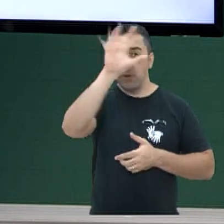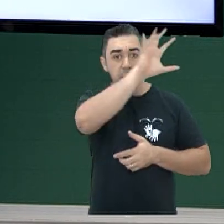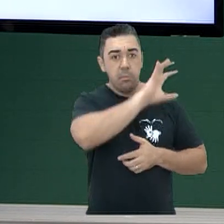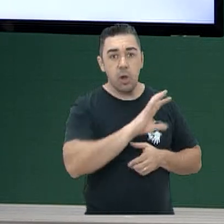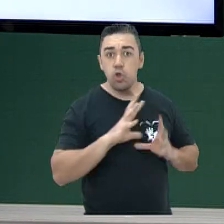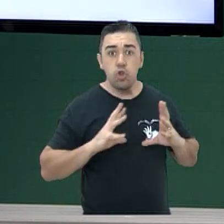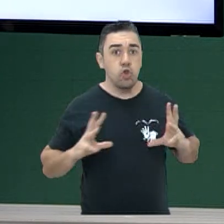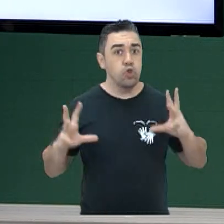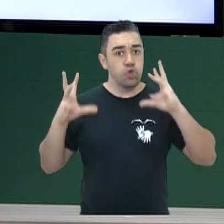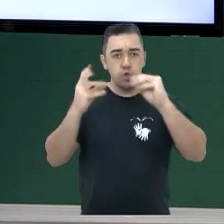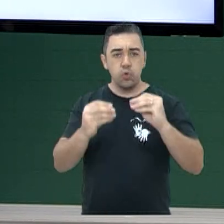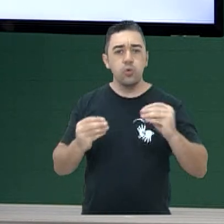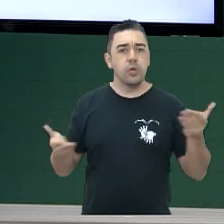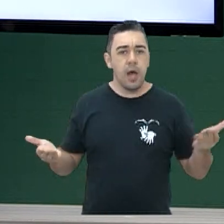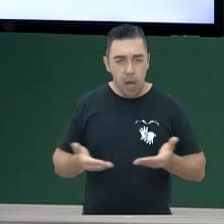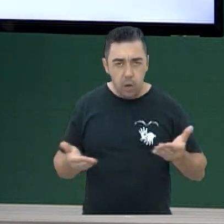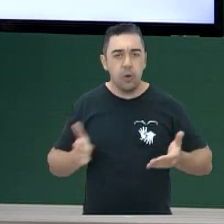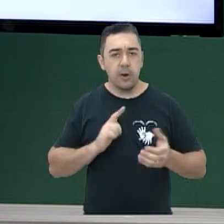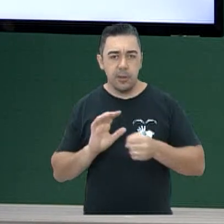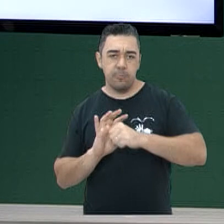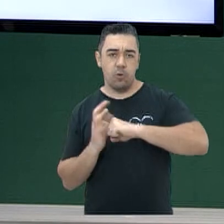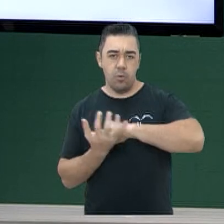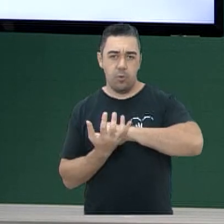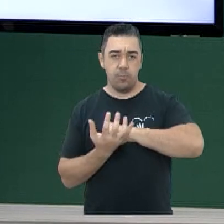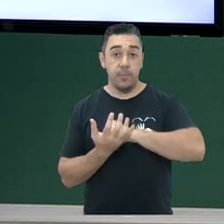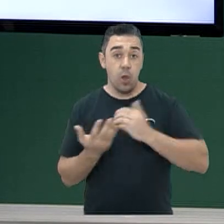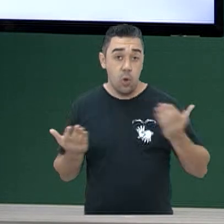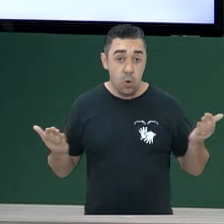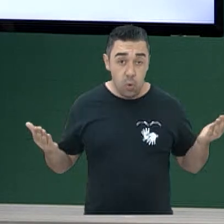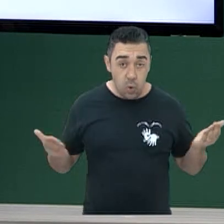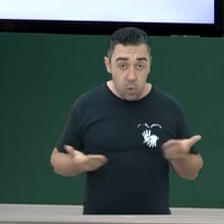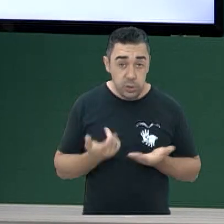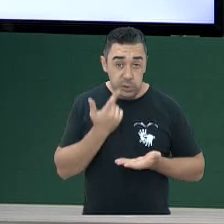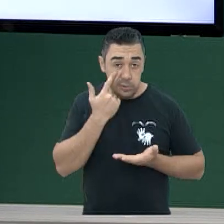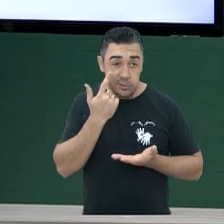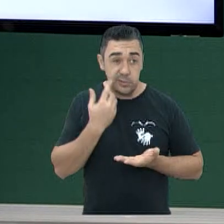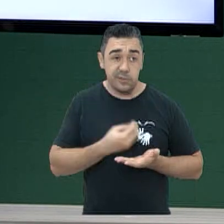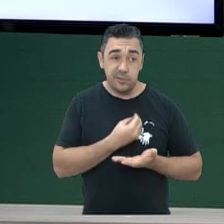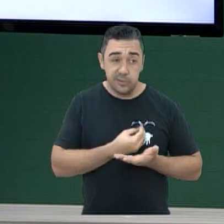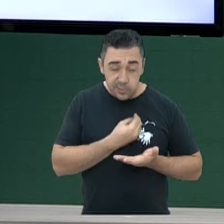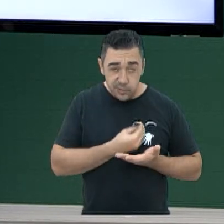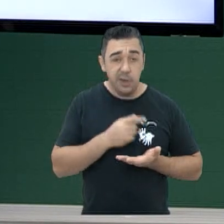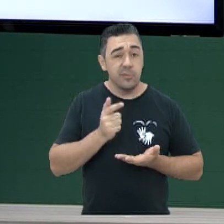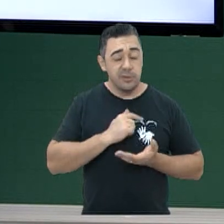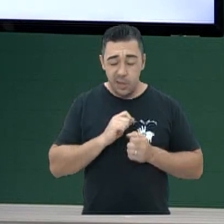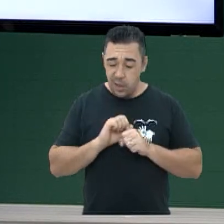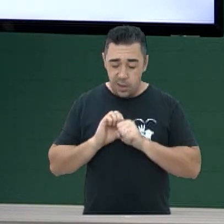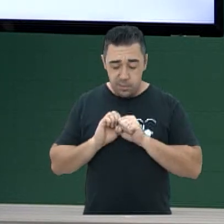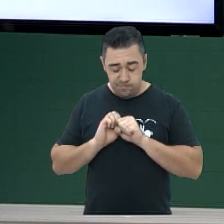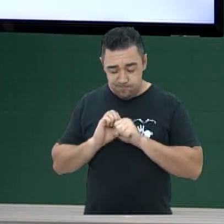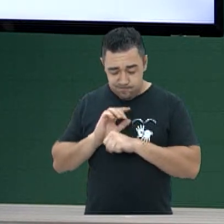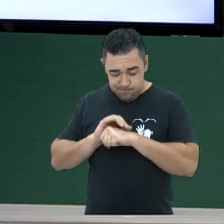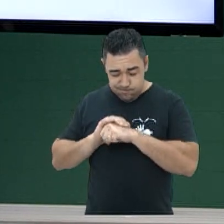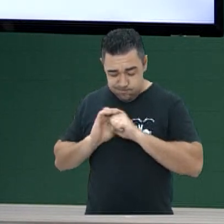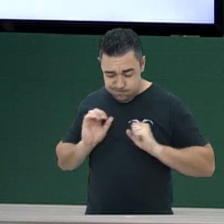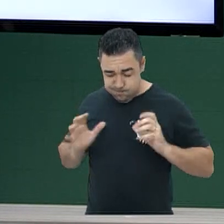que em todos os lugares tem contaminados. Então hoje a gente está vivendo uma pandemia global. E a